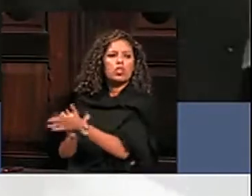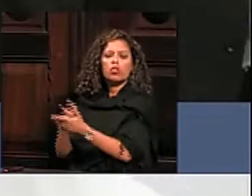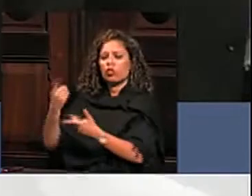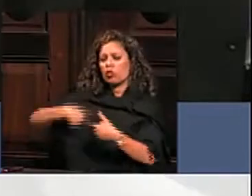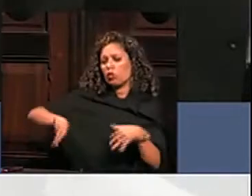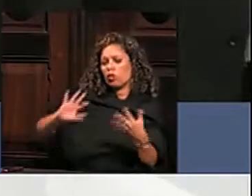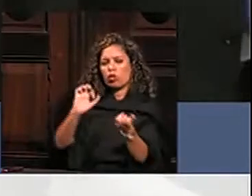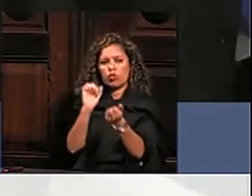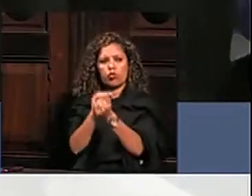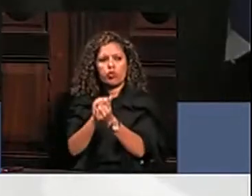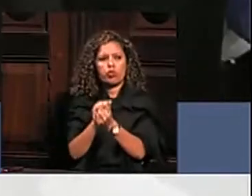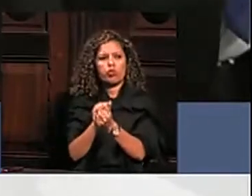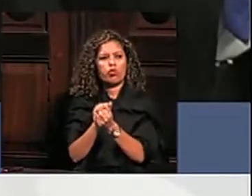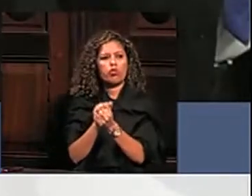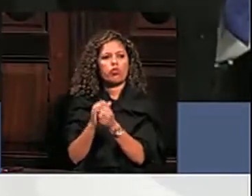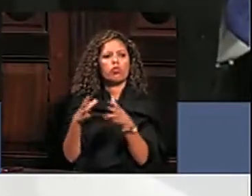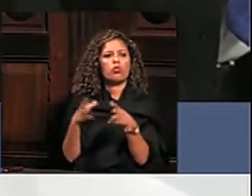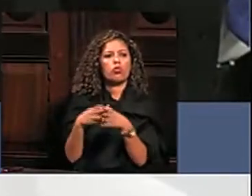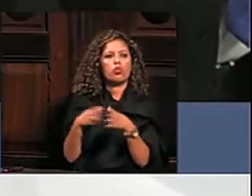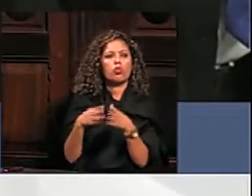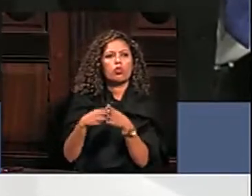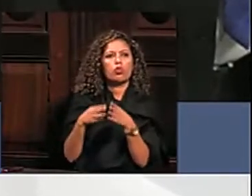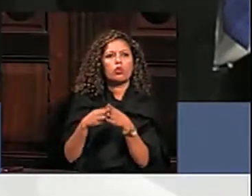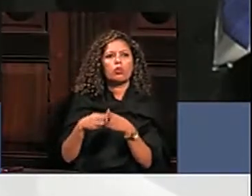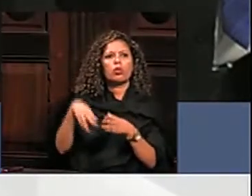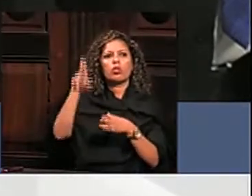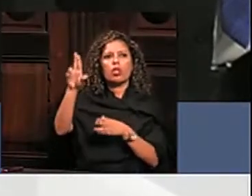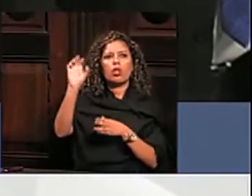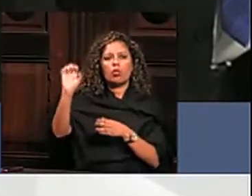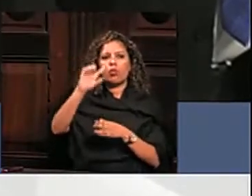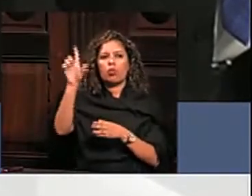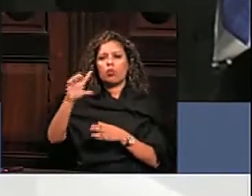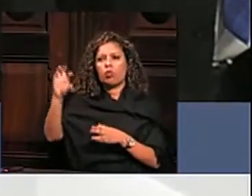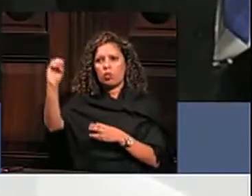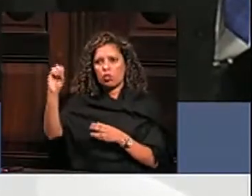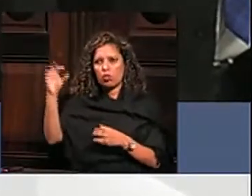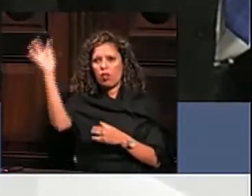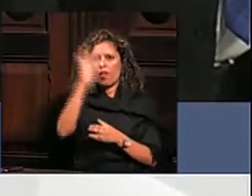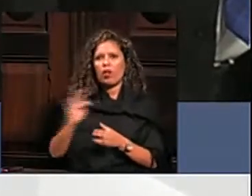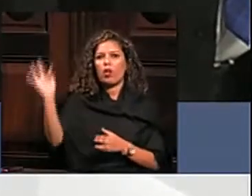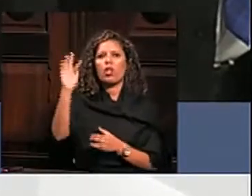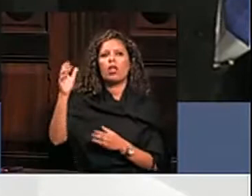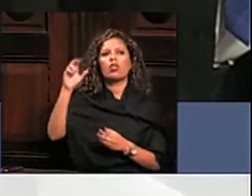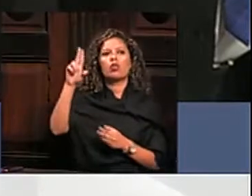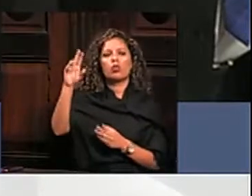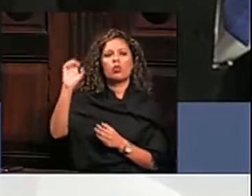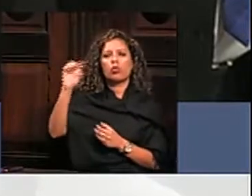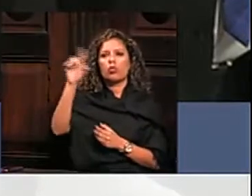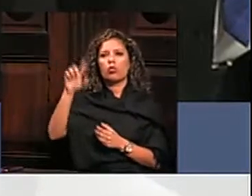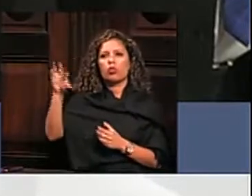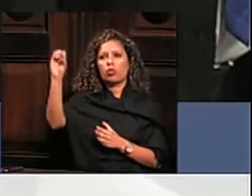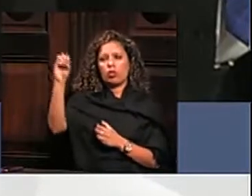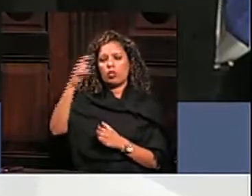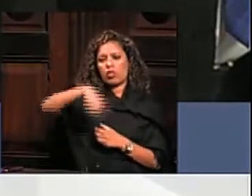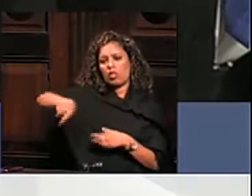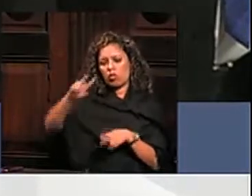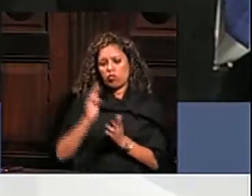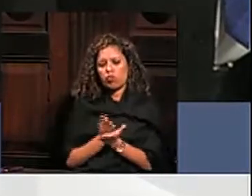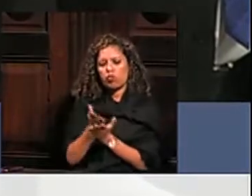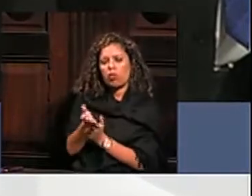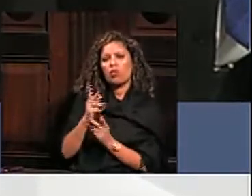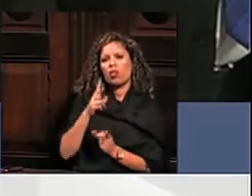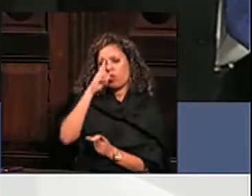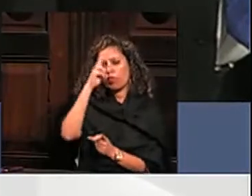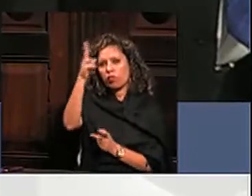juntos com os companheiros e companheiras da UESO para que a gente possa votar o seu projeto e caminhar para o fortalecimento